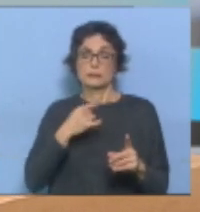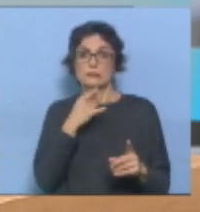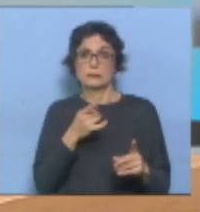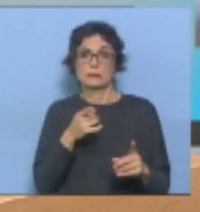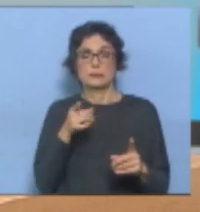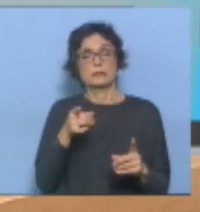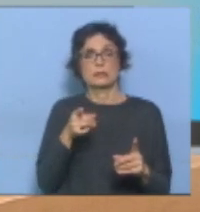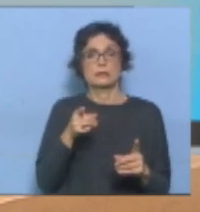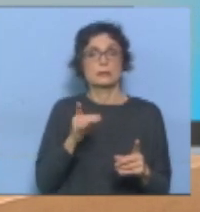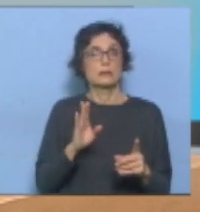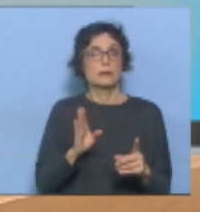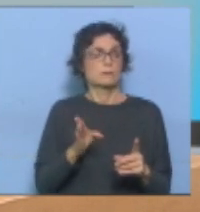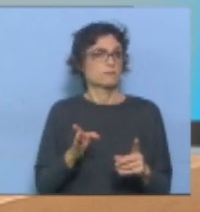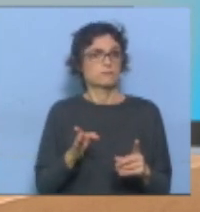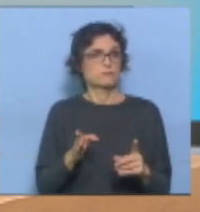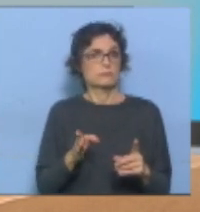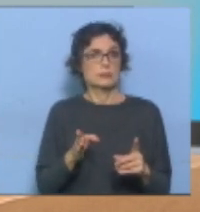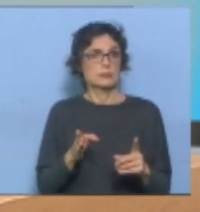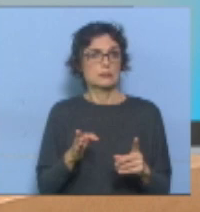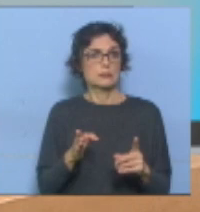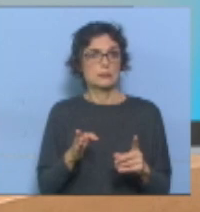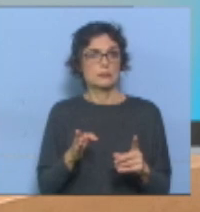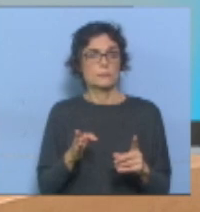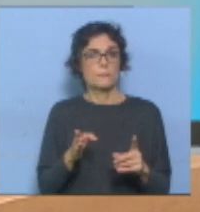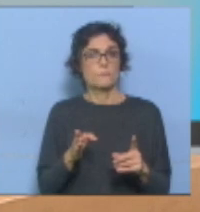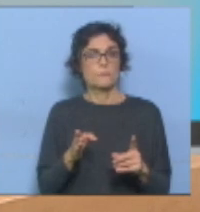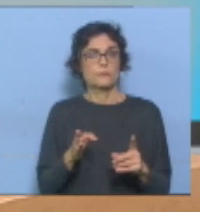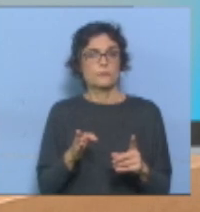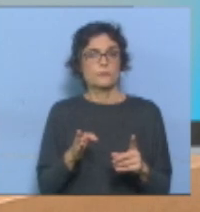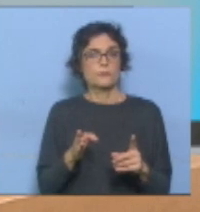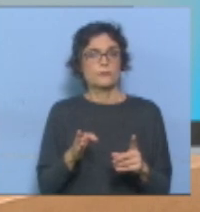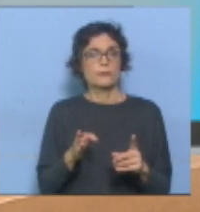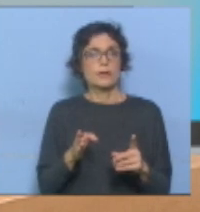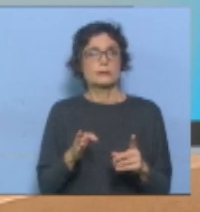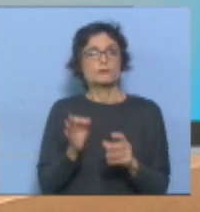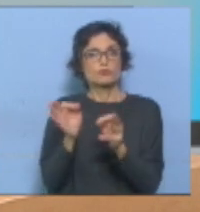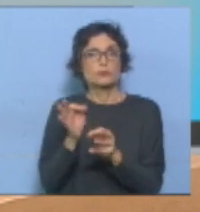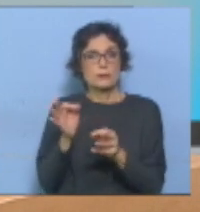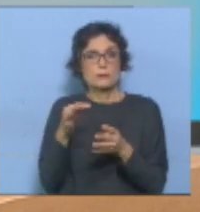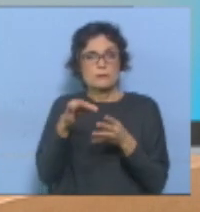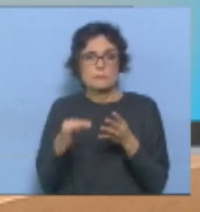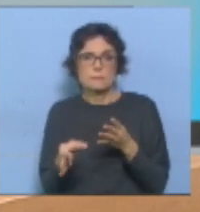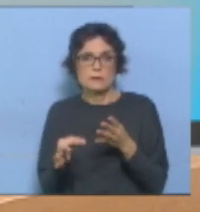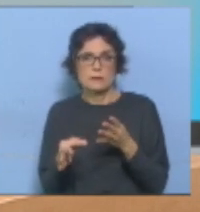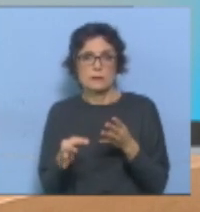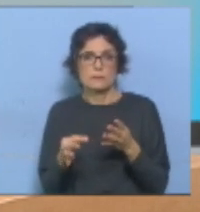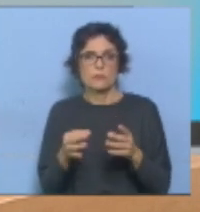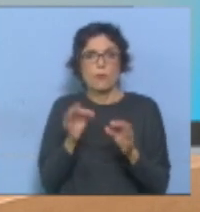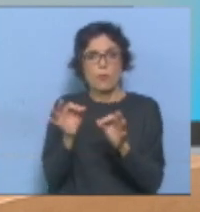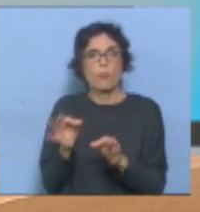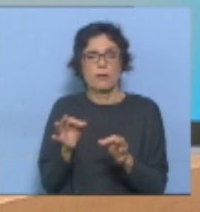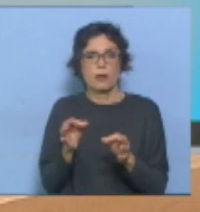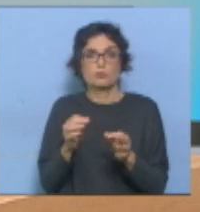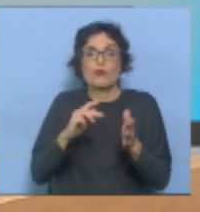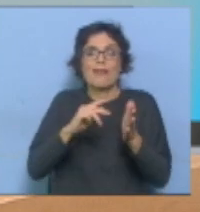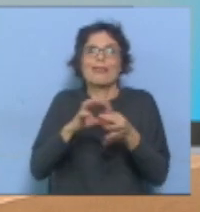sei, algumas pessoas sabem bem. E, portanto, ele não precisa de cuidados médicos, cuidados